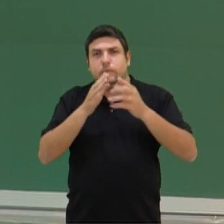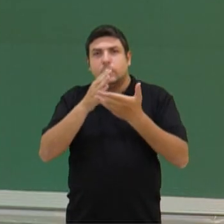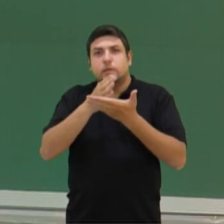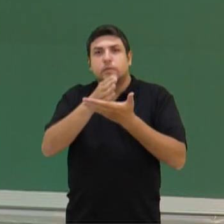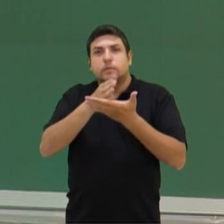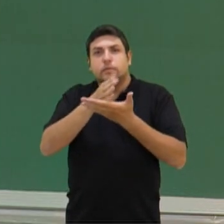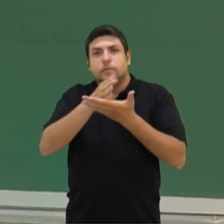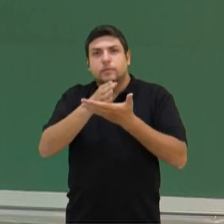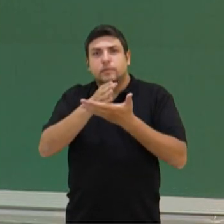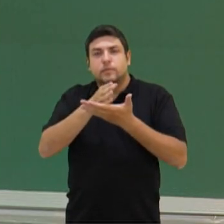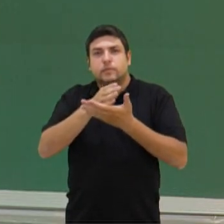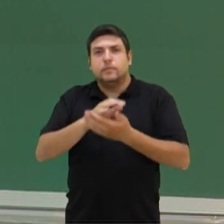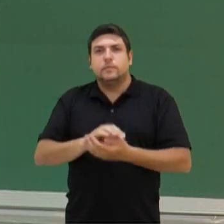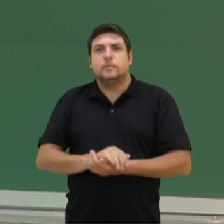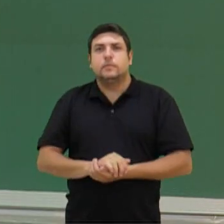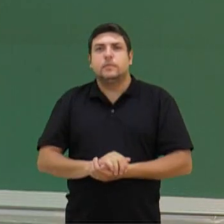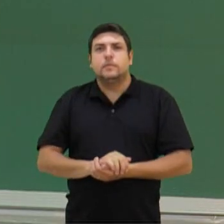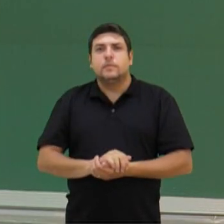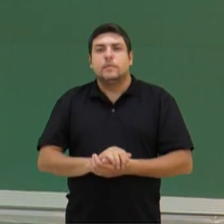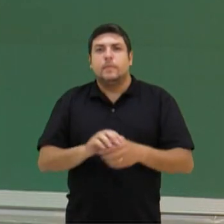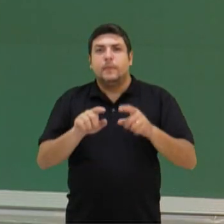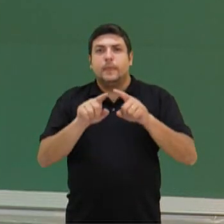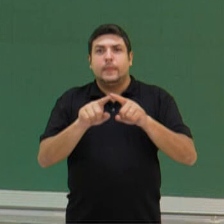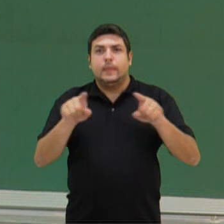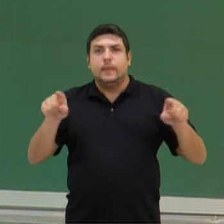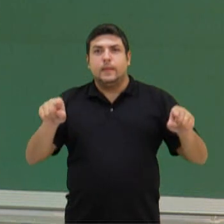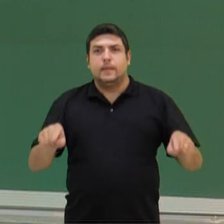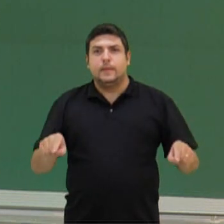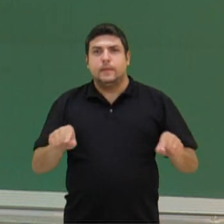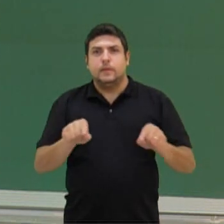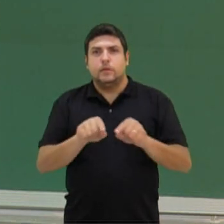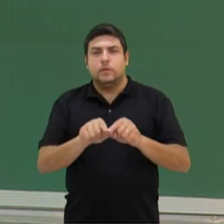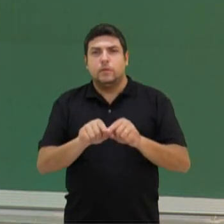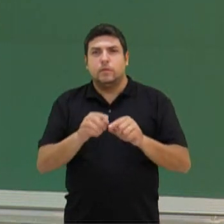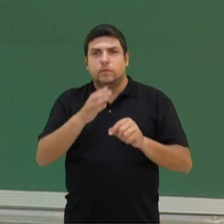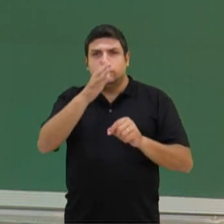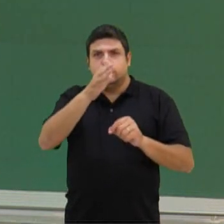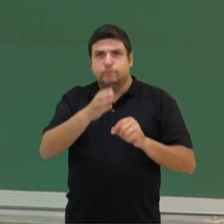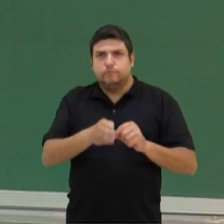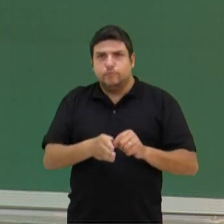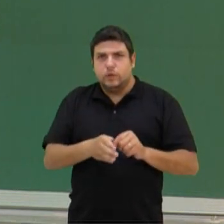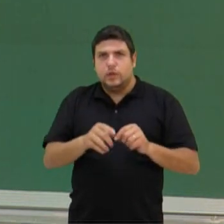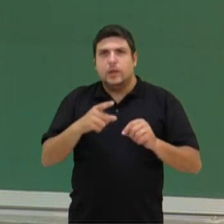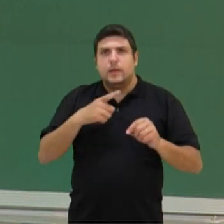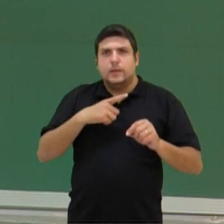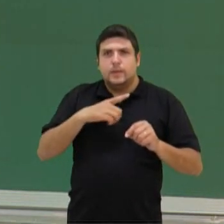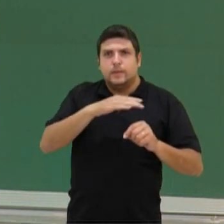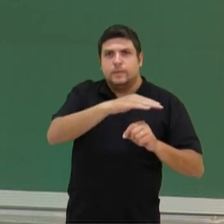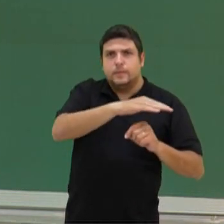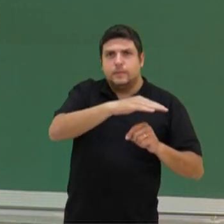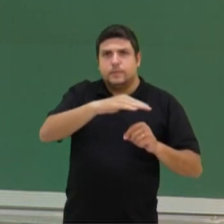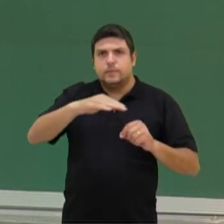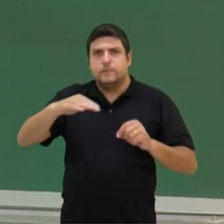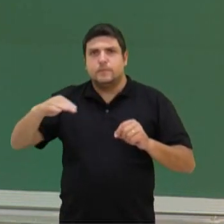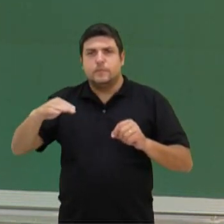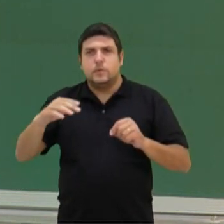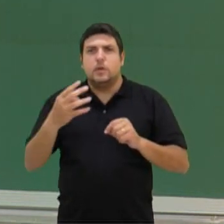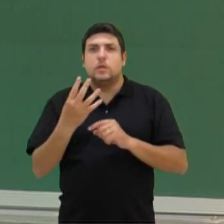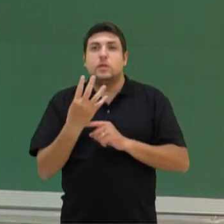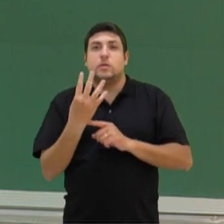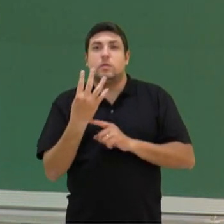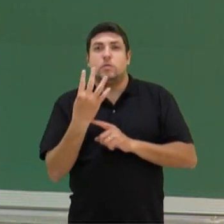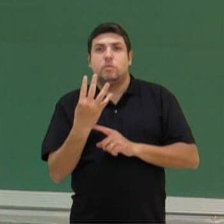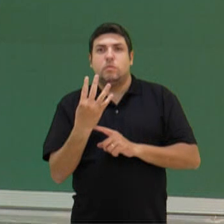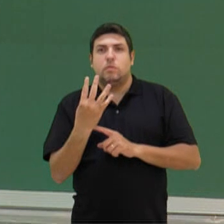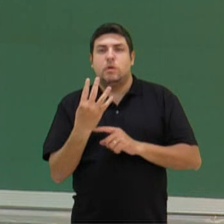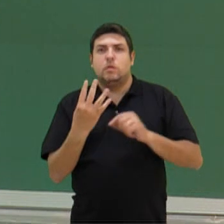No quadrado, você tem os 4 eixos de simetria, e é importante frisar, você